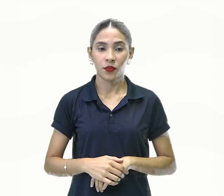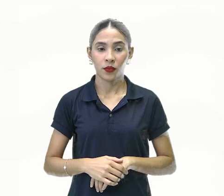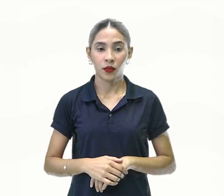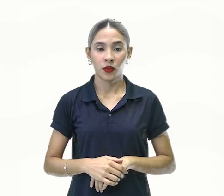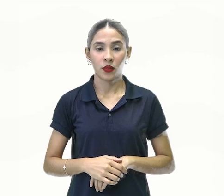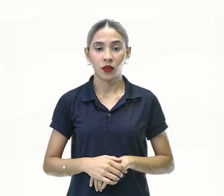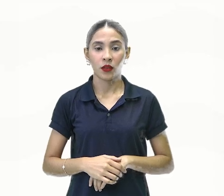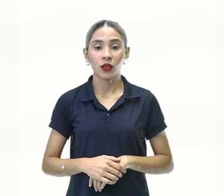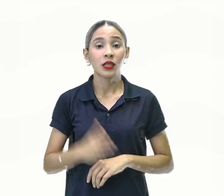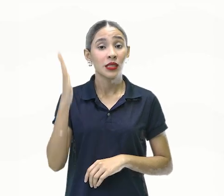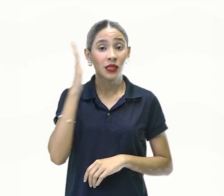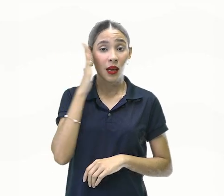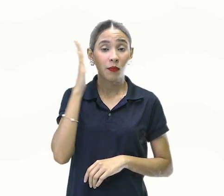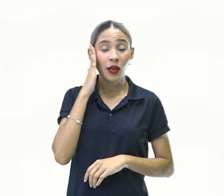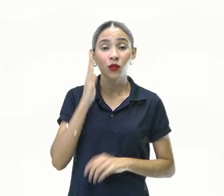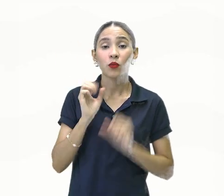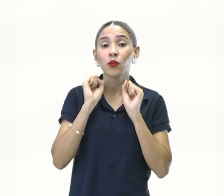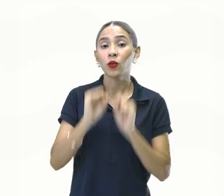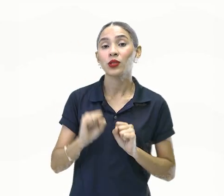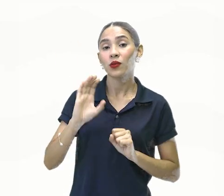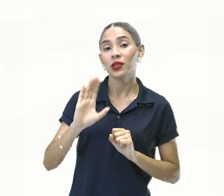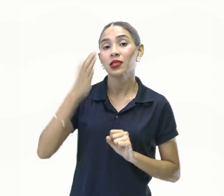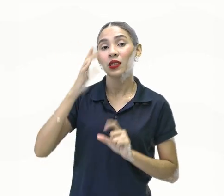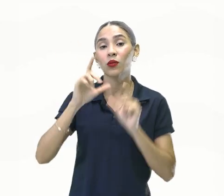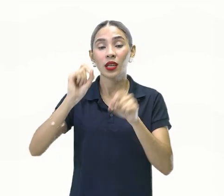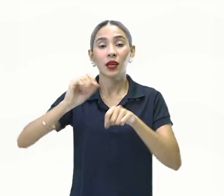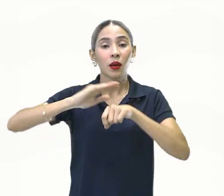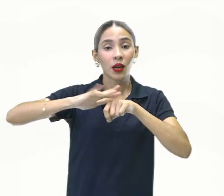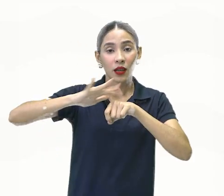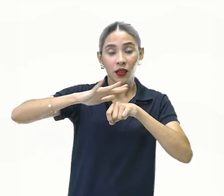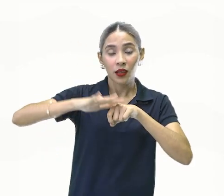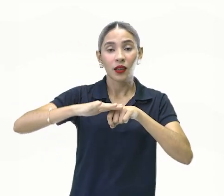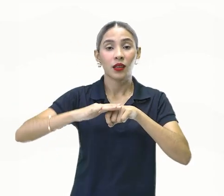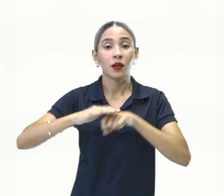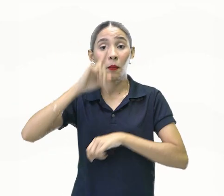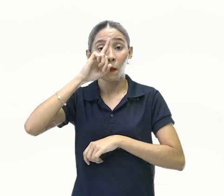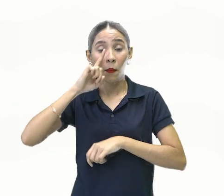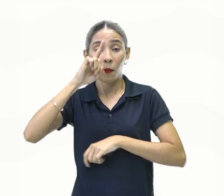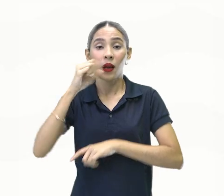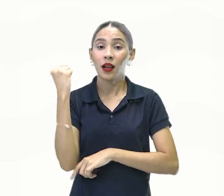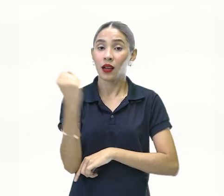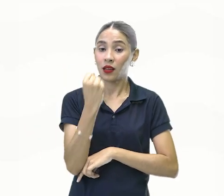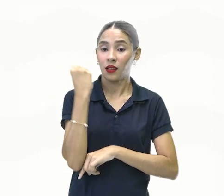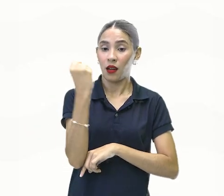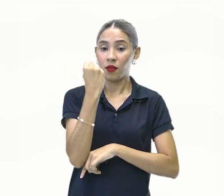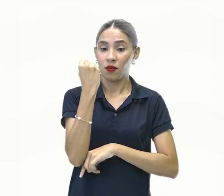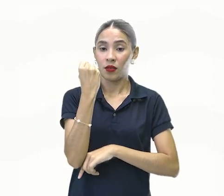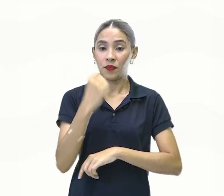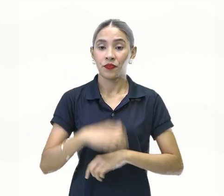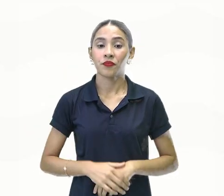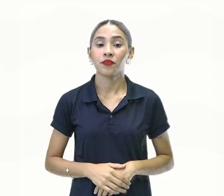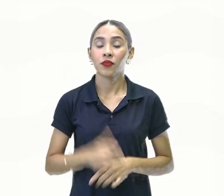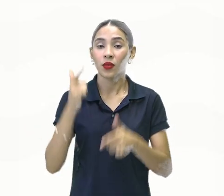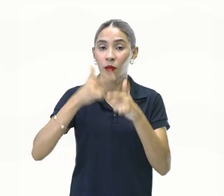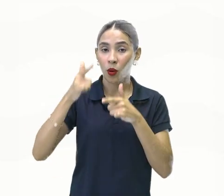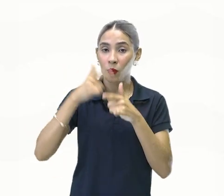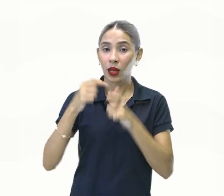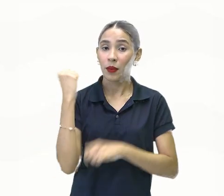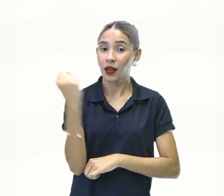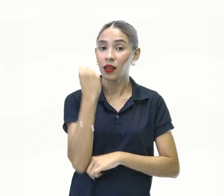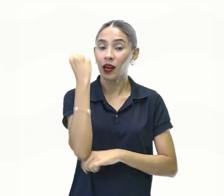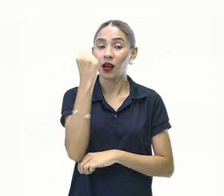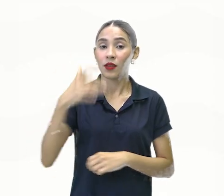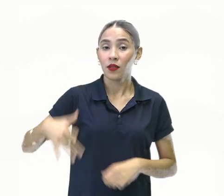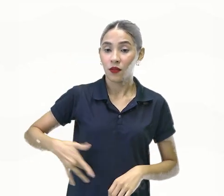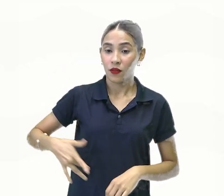it may increase, sabendo, né, que isso pode ampliar os riscos, the risk of liver, problemas de